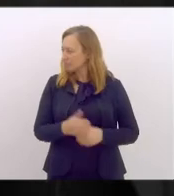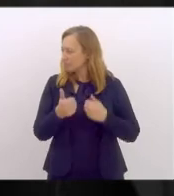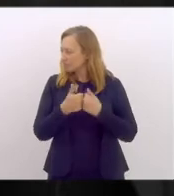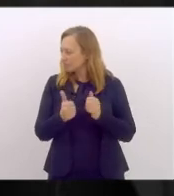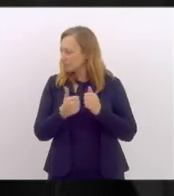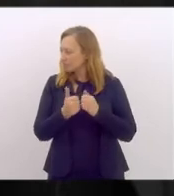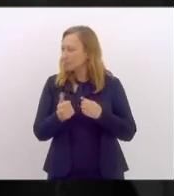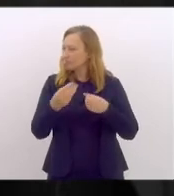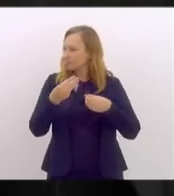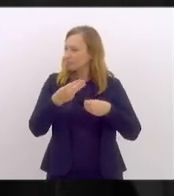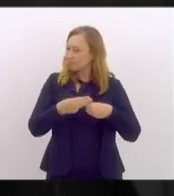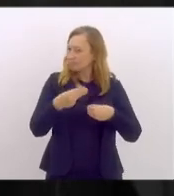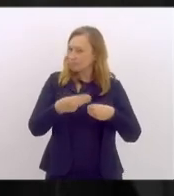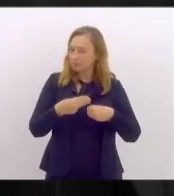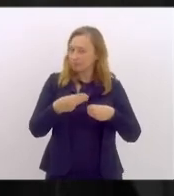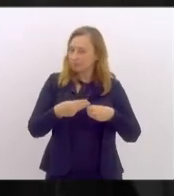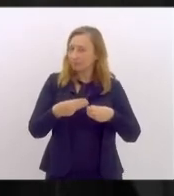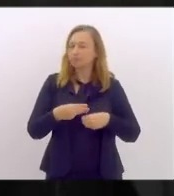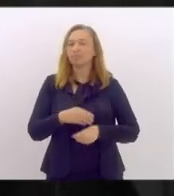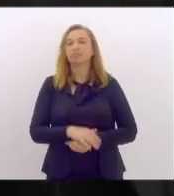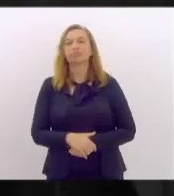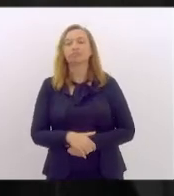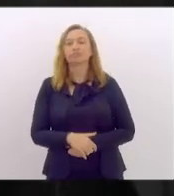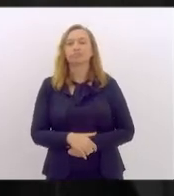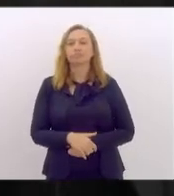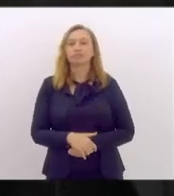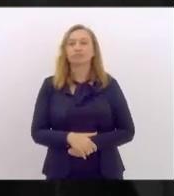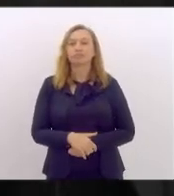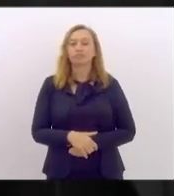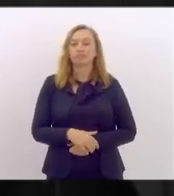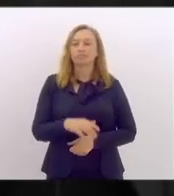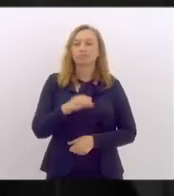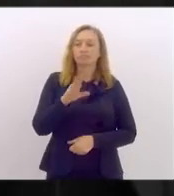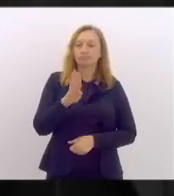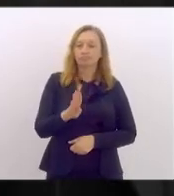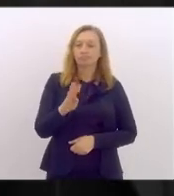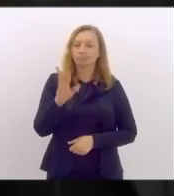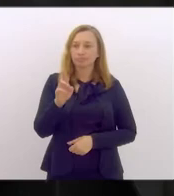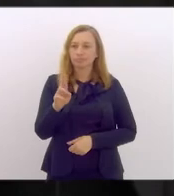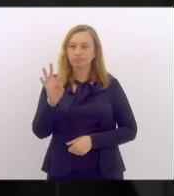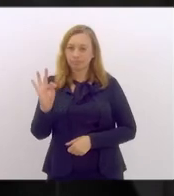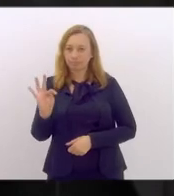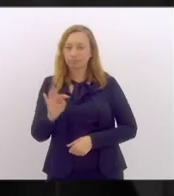municipais e no BRT